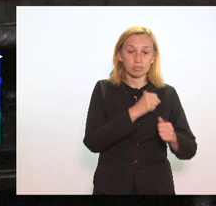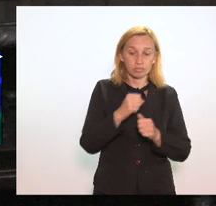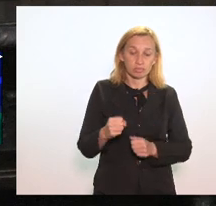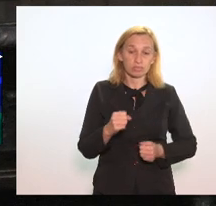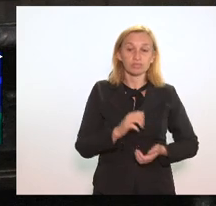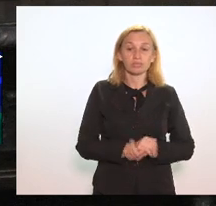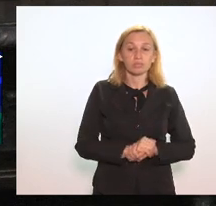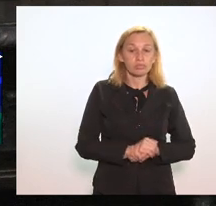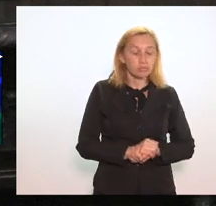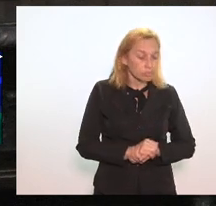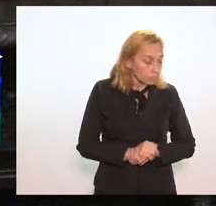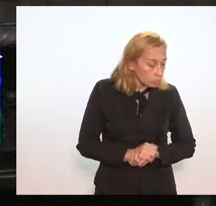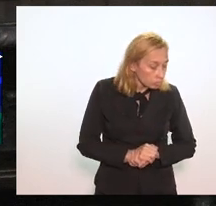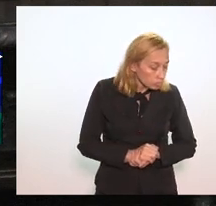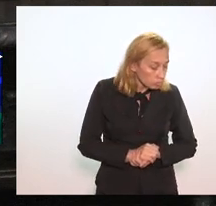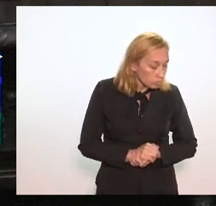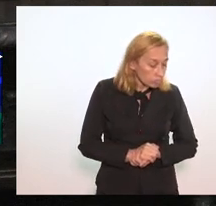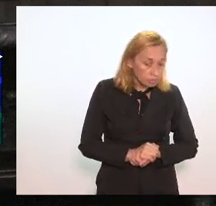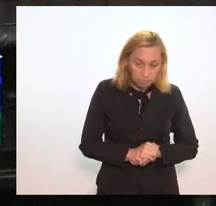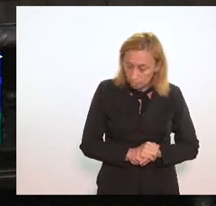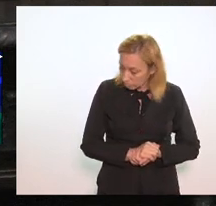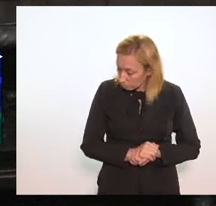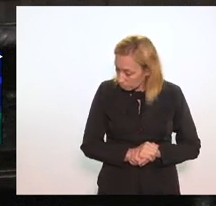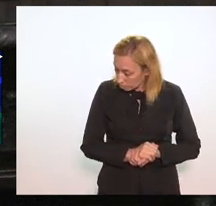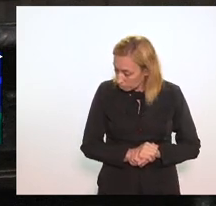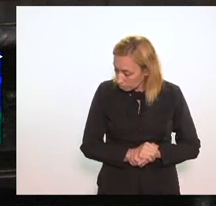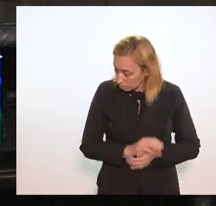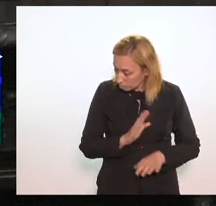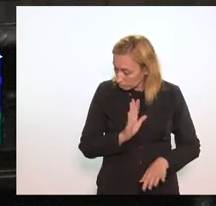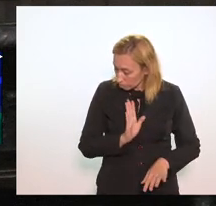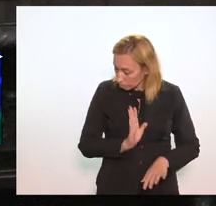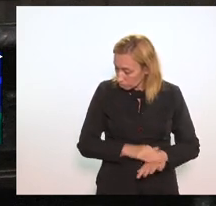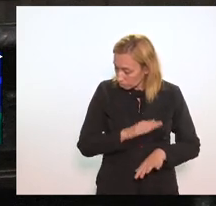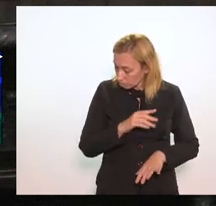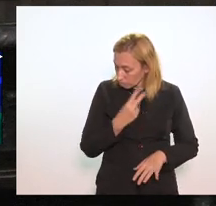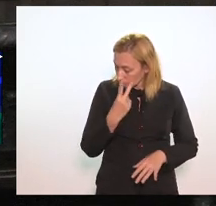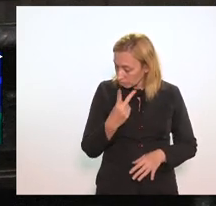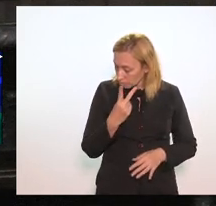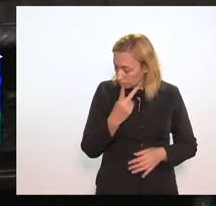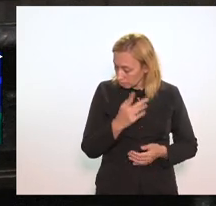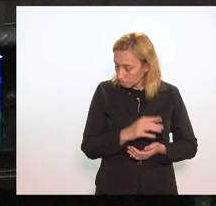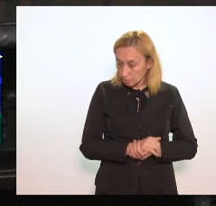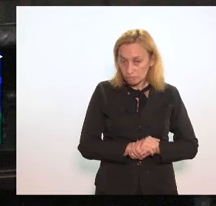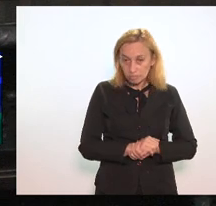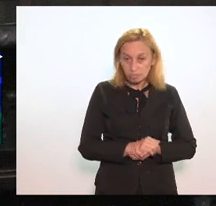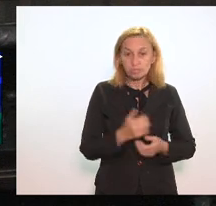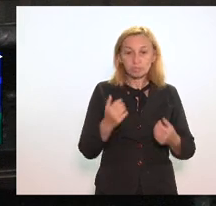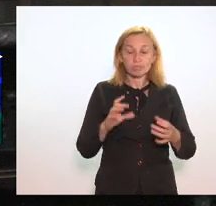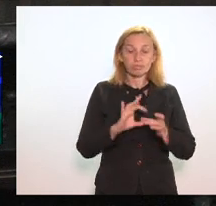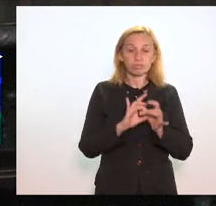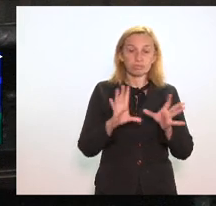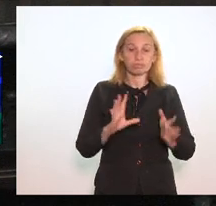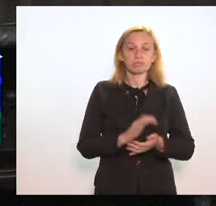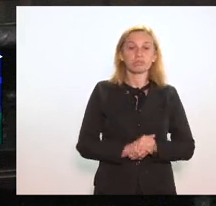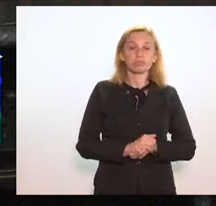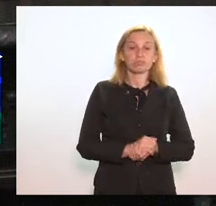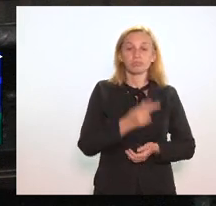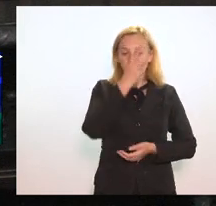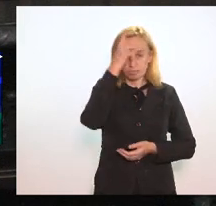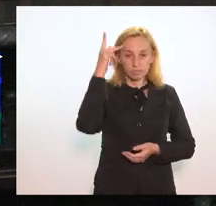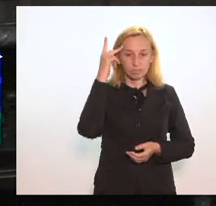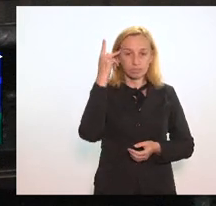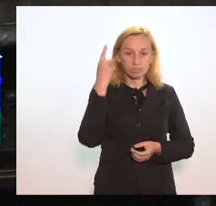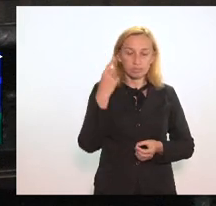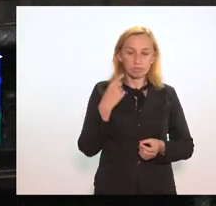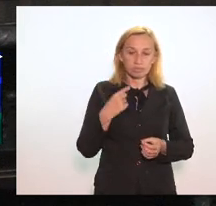coisa semana santa estamos falando aqui de mais: aplicativos efetivamente a gente vai permitir que as pessoas